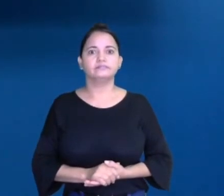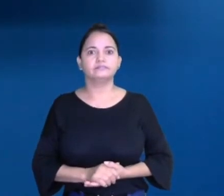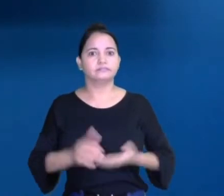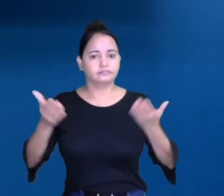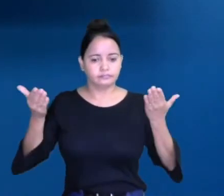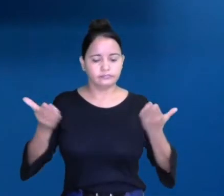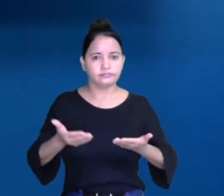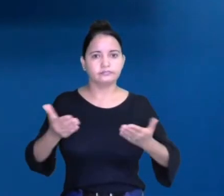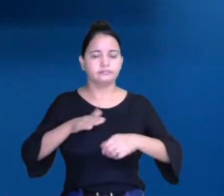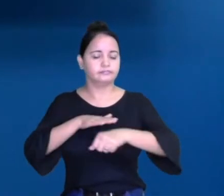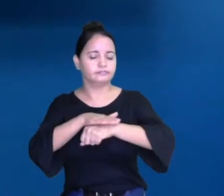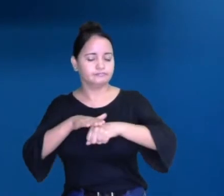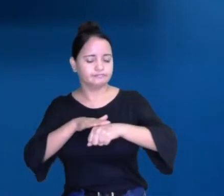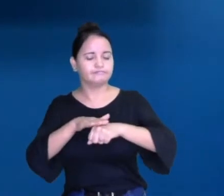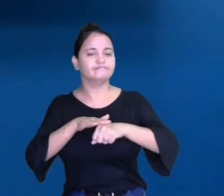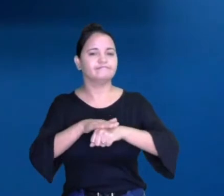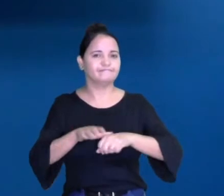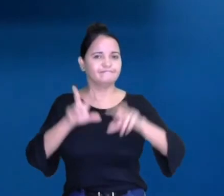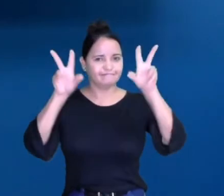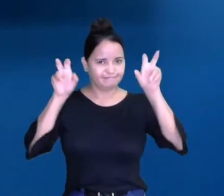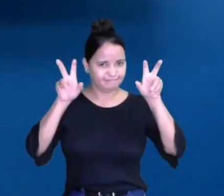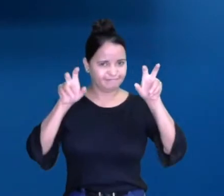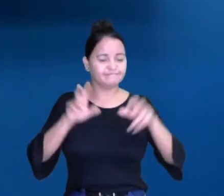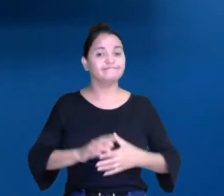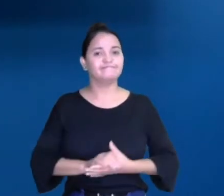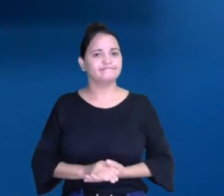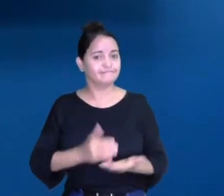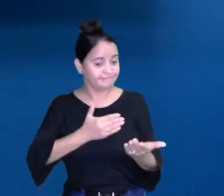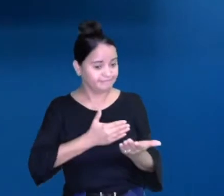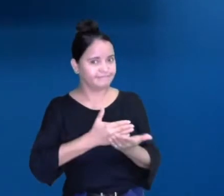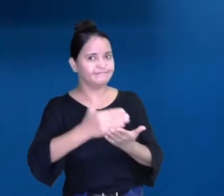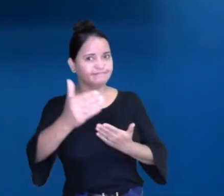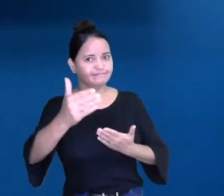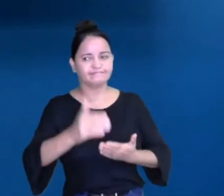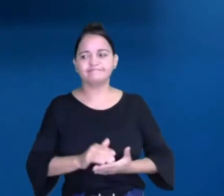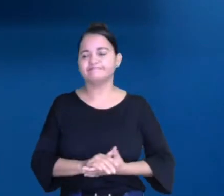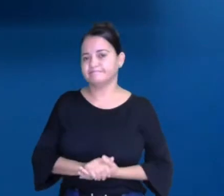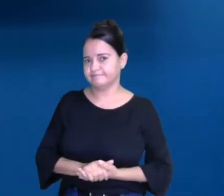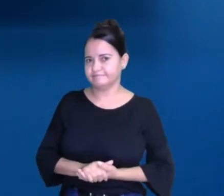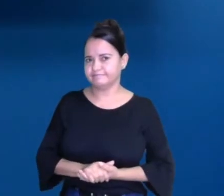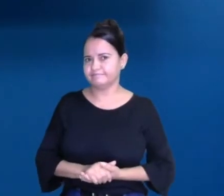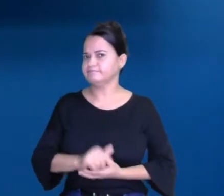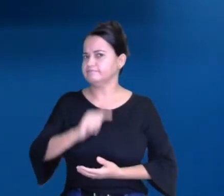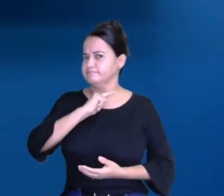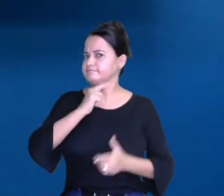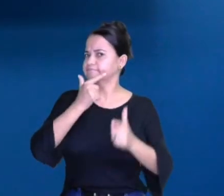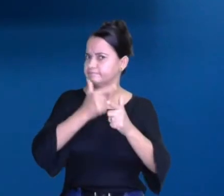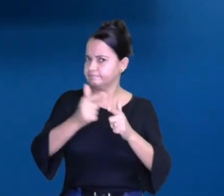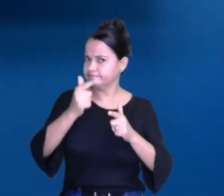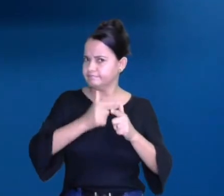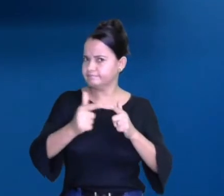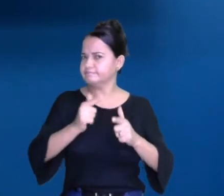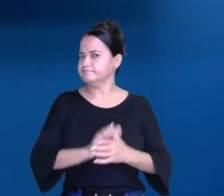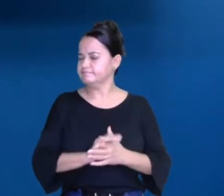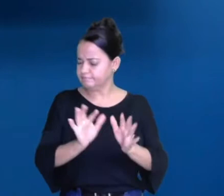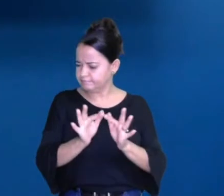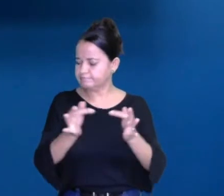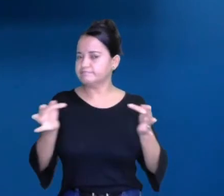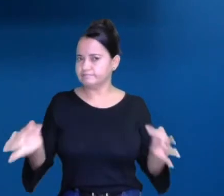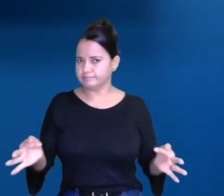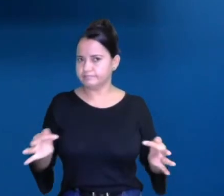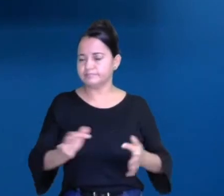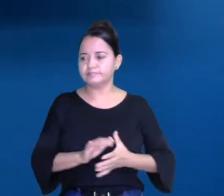hoje conversar sobre esse tema. E para começar, eu trago aí um simples probleminha, uma coisa bem